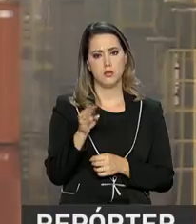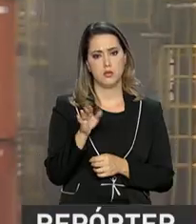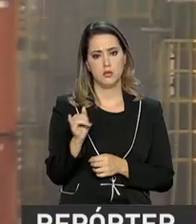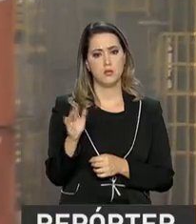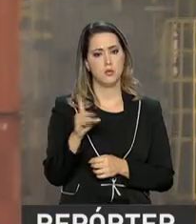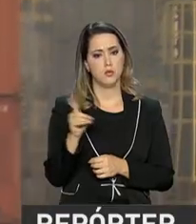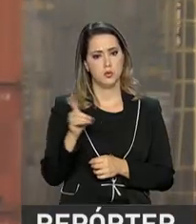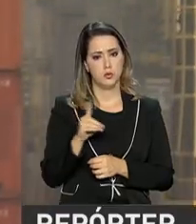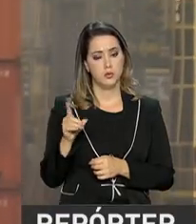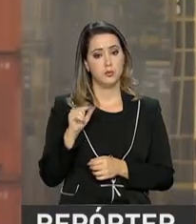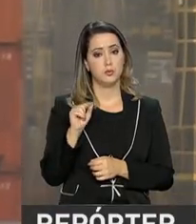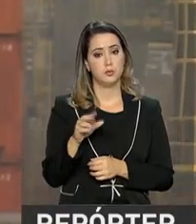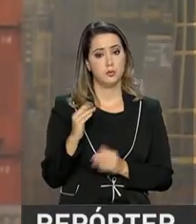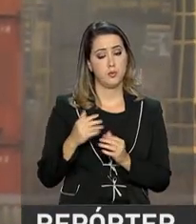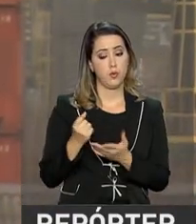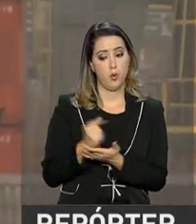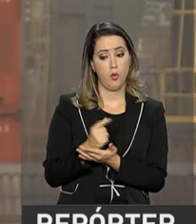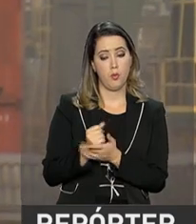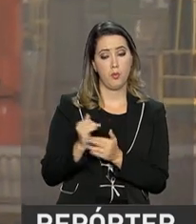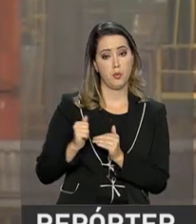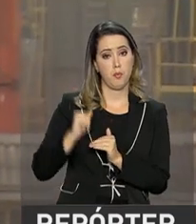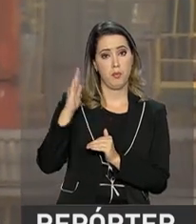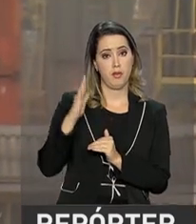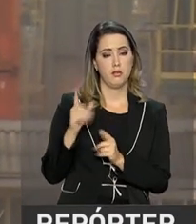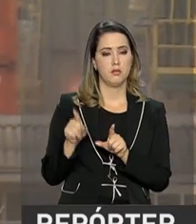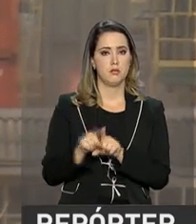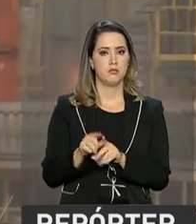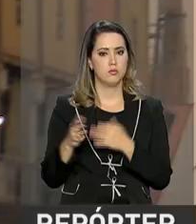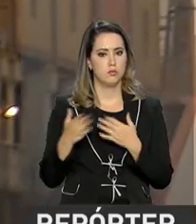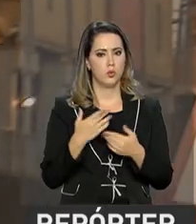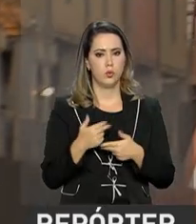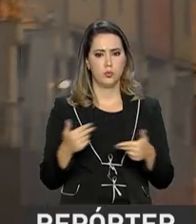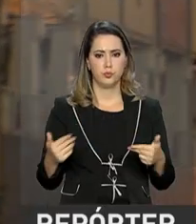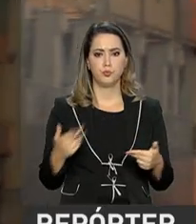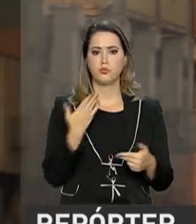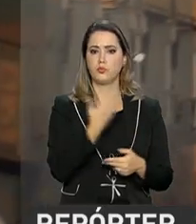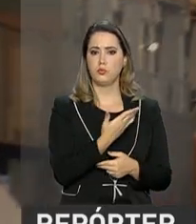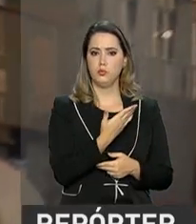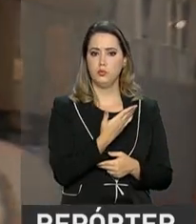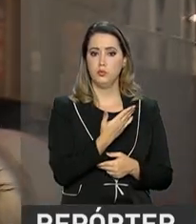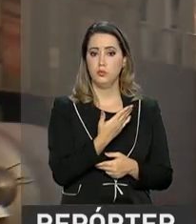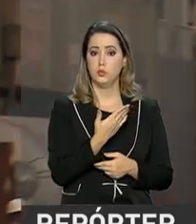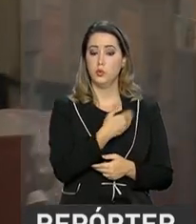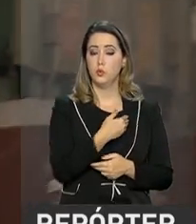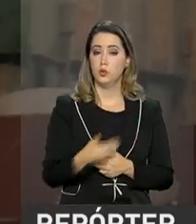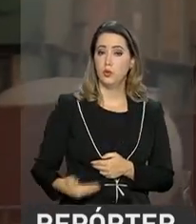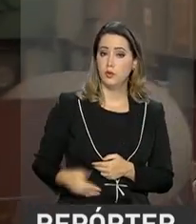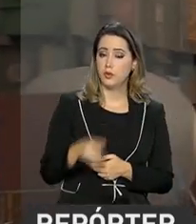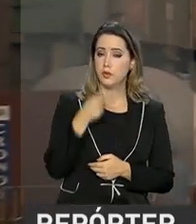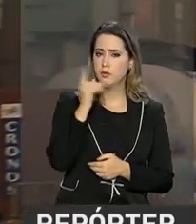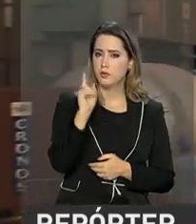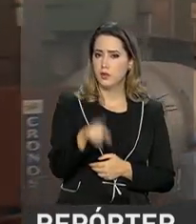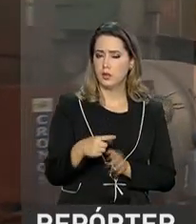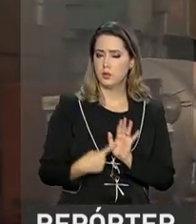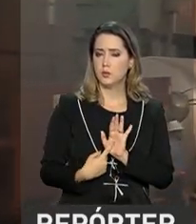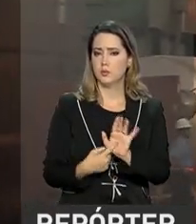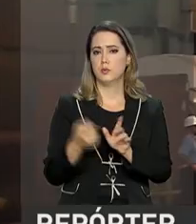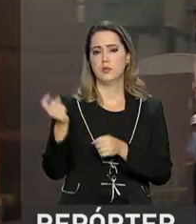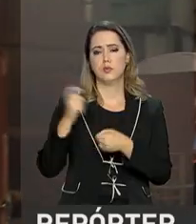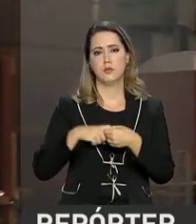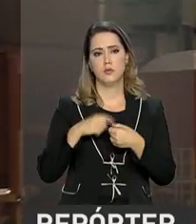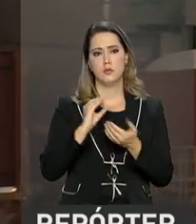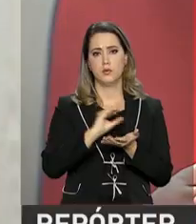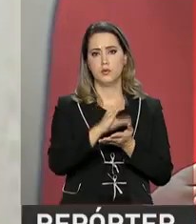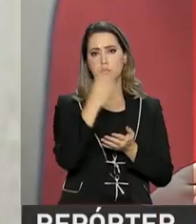o brasil comprou mais bens de capital como o maquinário segundo o governo isso demonstra a retomada do investimento